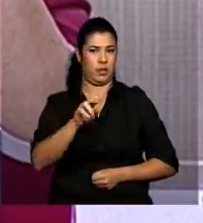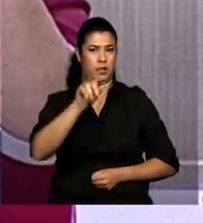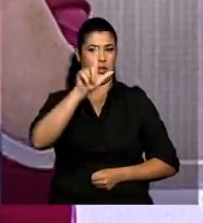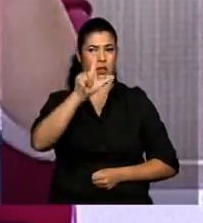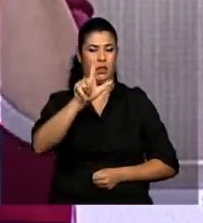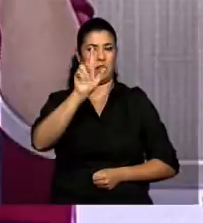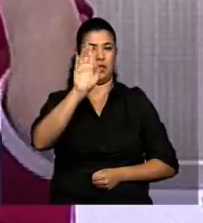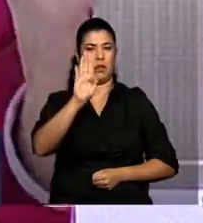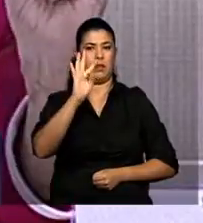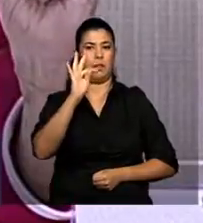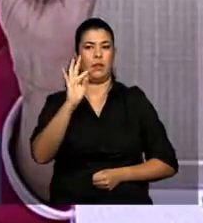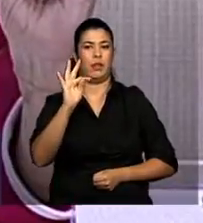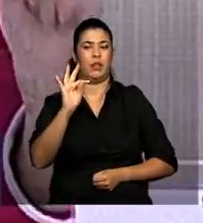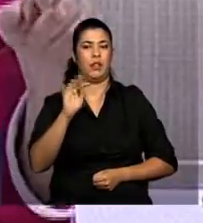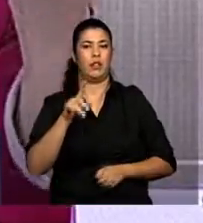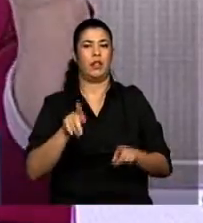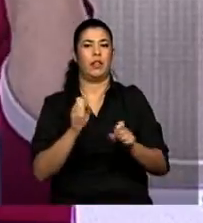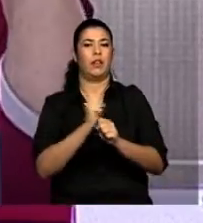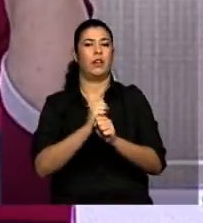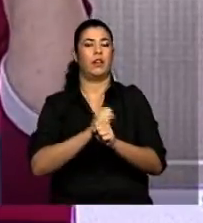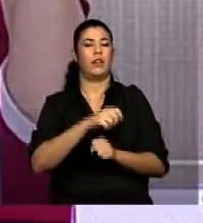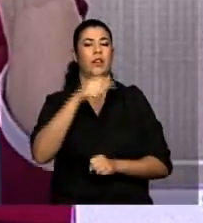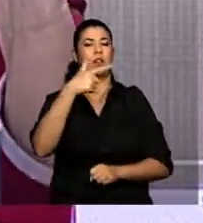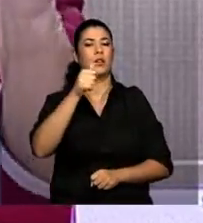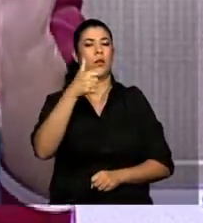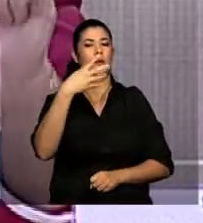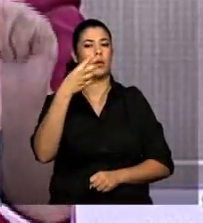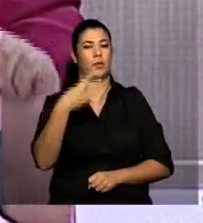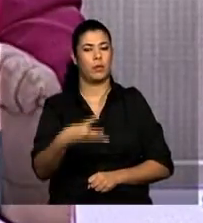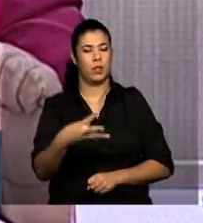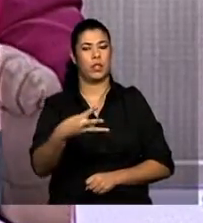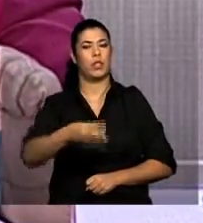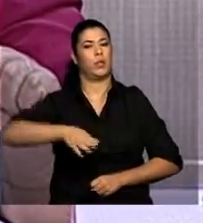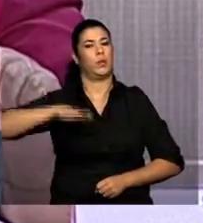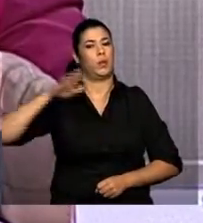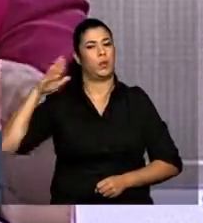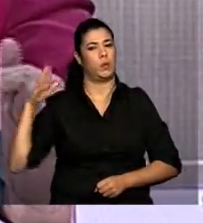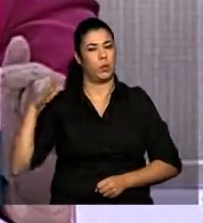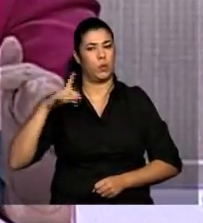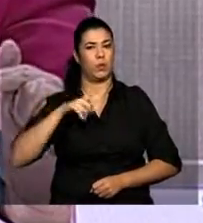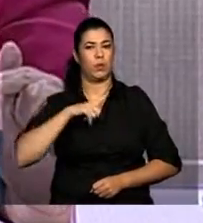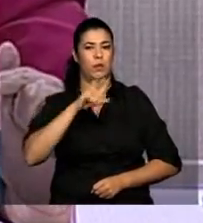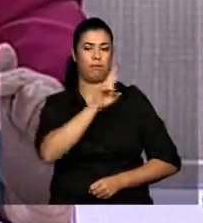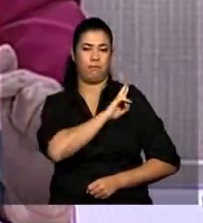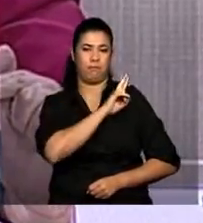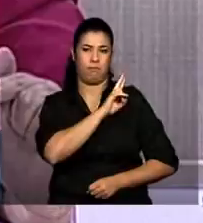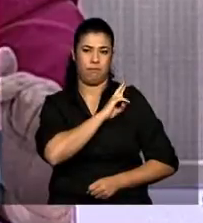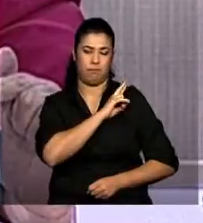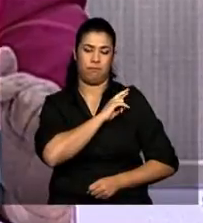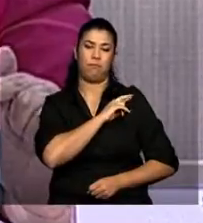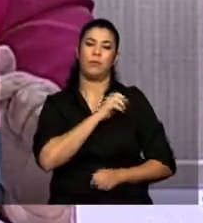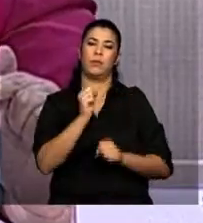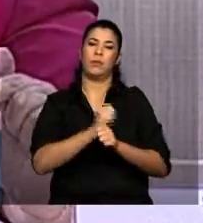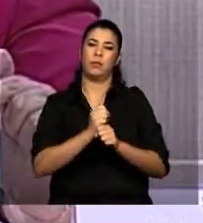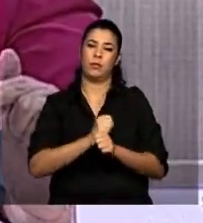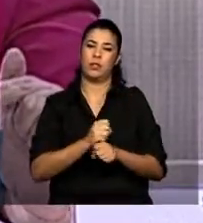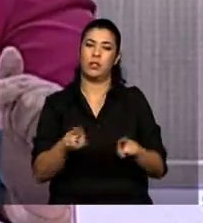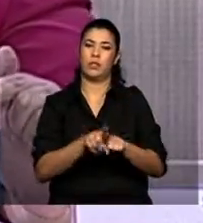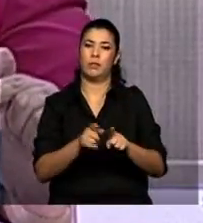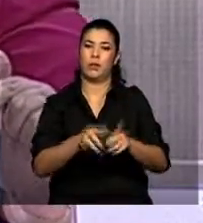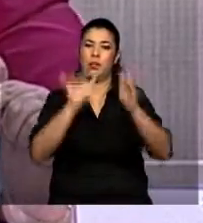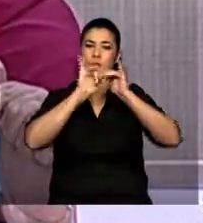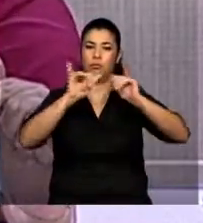LGBTs em 2013, se comprometeu com o combate à violência, durante a campanha se comprometeu